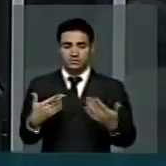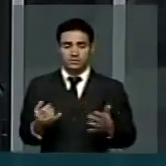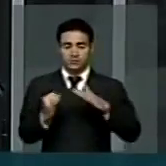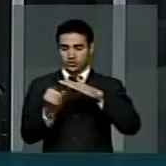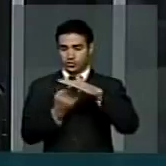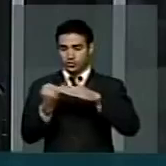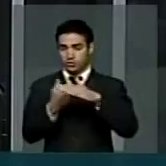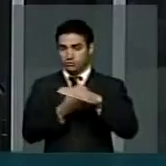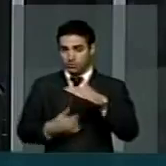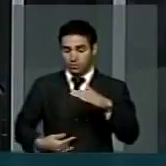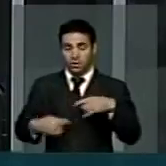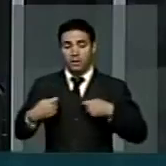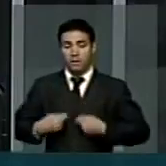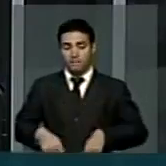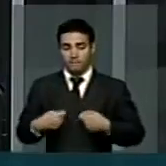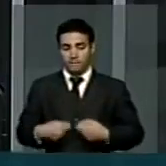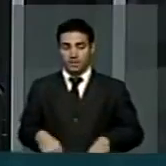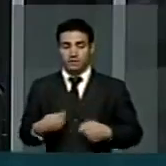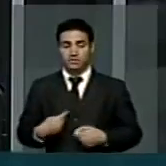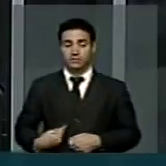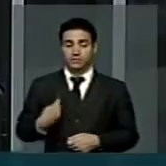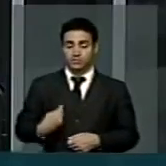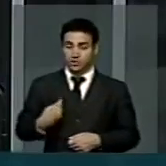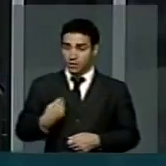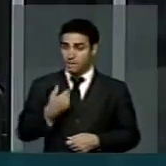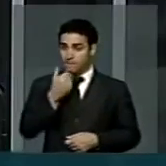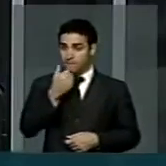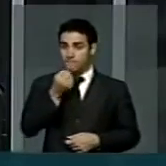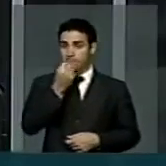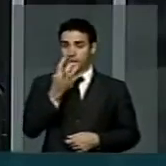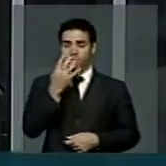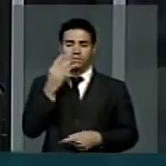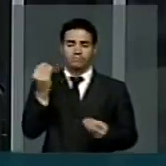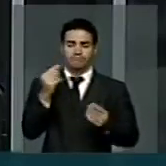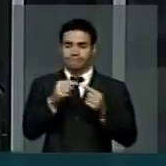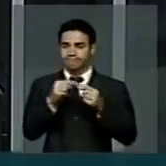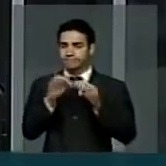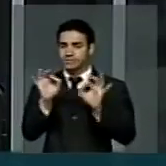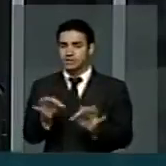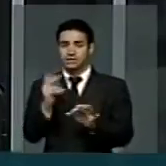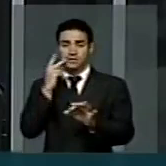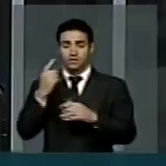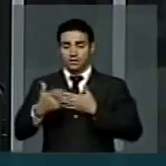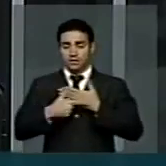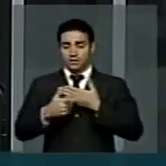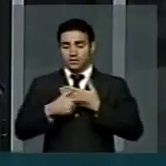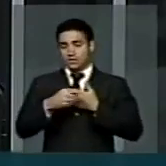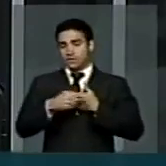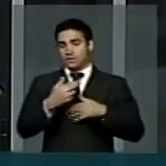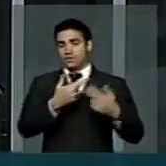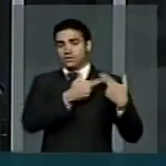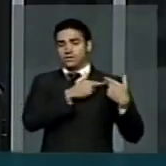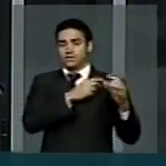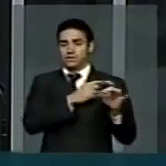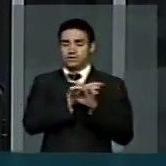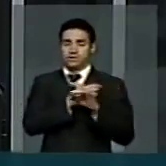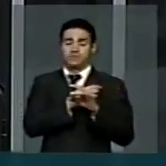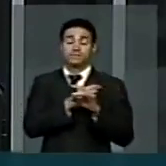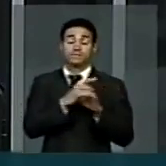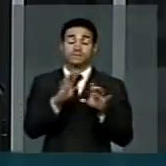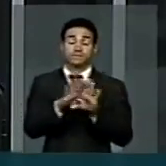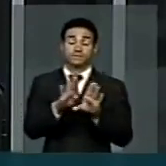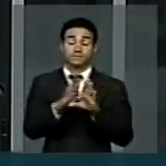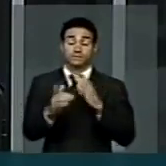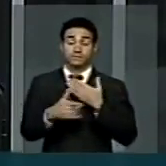instituições públicas precisam de funcionar bem, de maneira adequada ao papel que lhes é correspondente e desempenhando